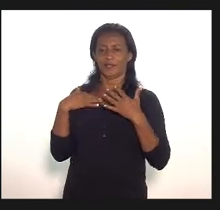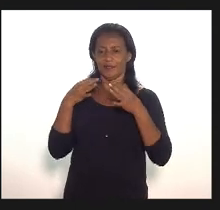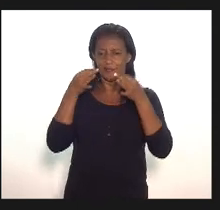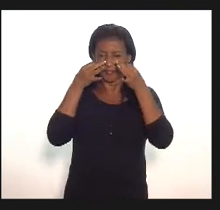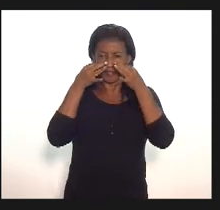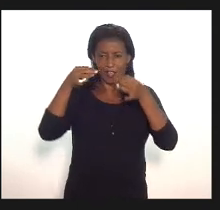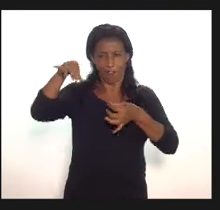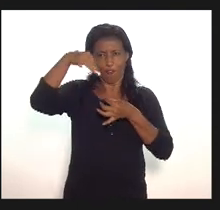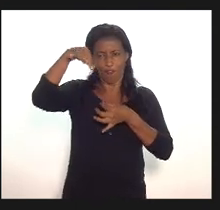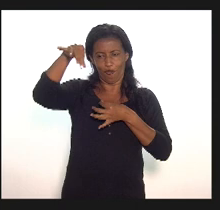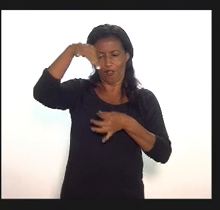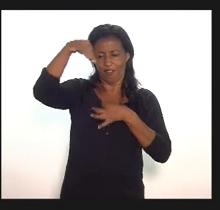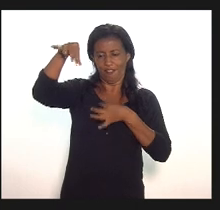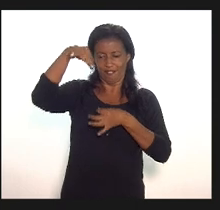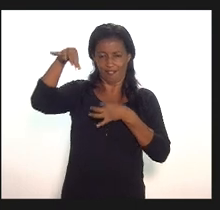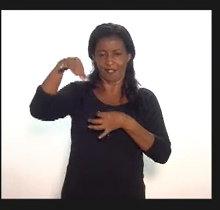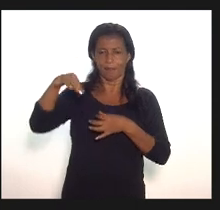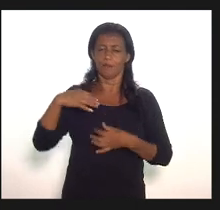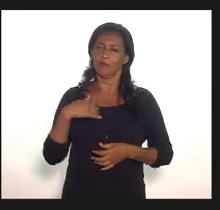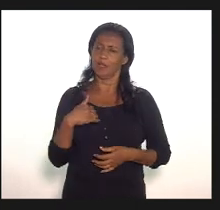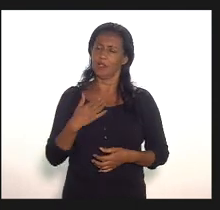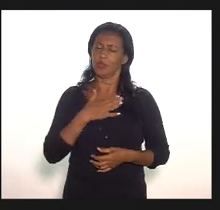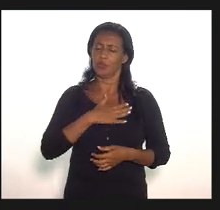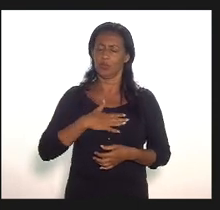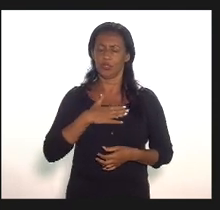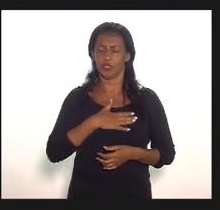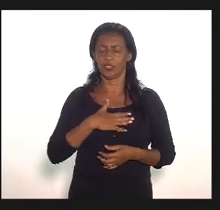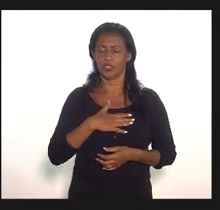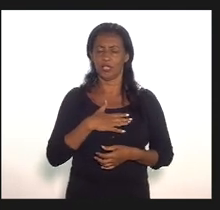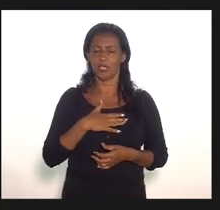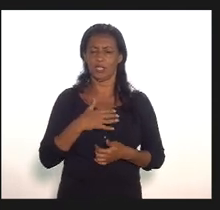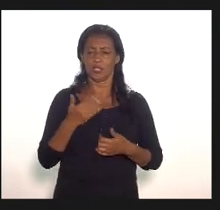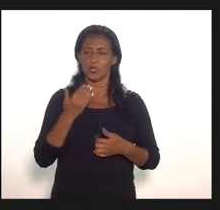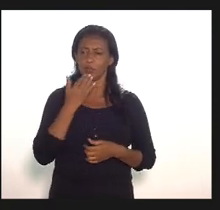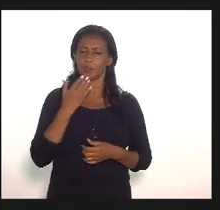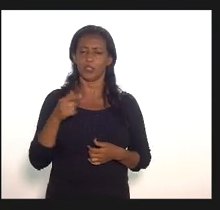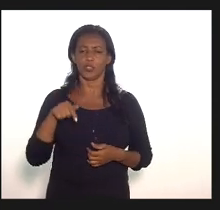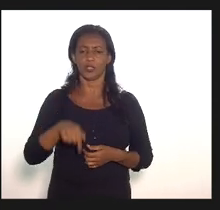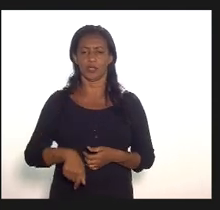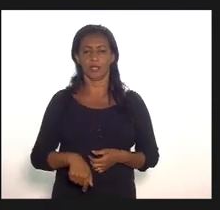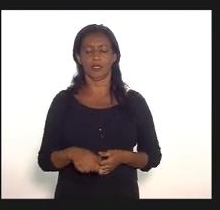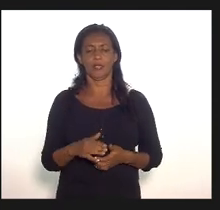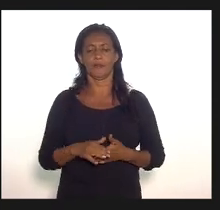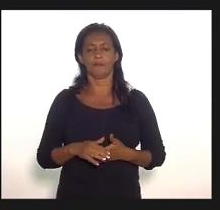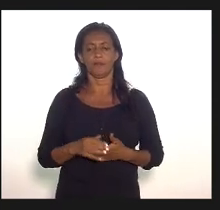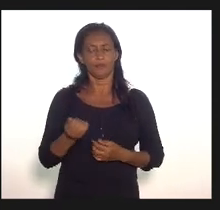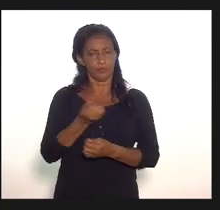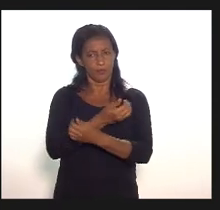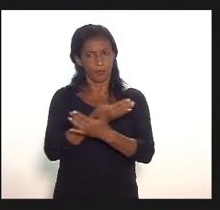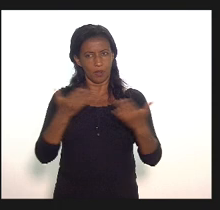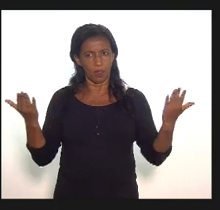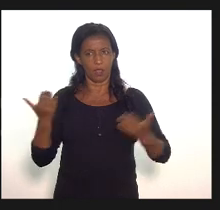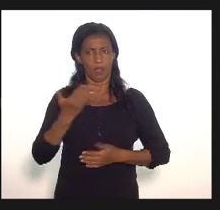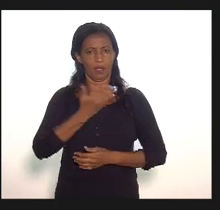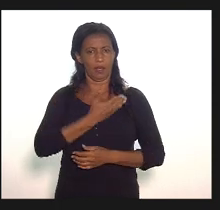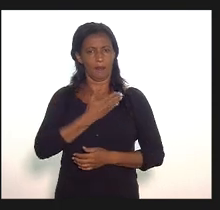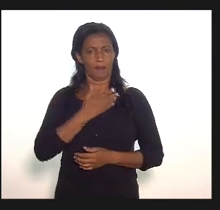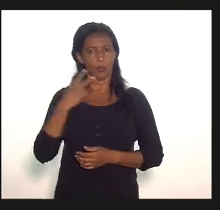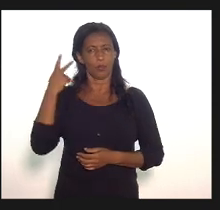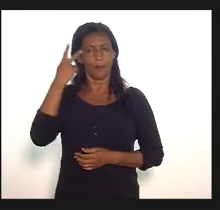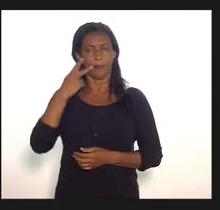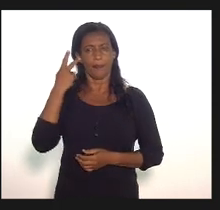da folha. Mas gostaria aqui, presidente Marta Rocha e demais colegas deste